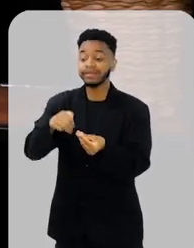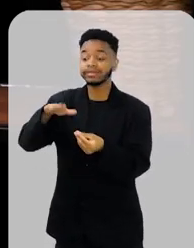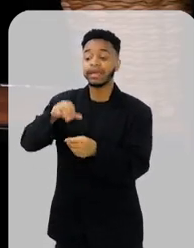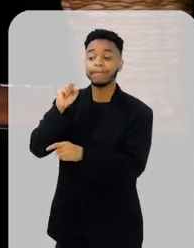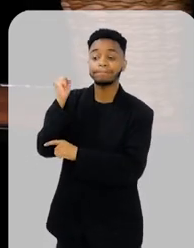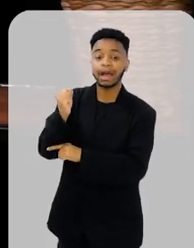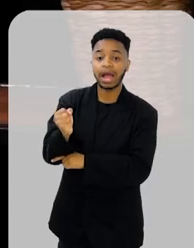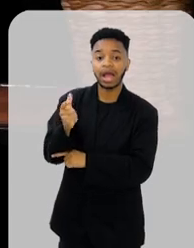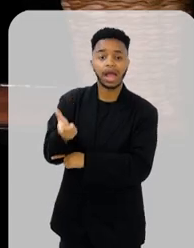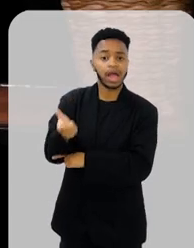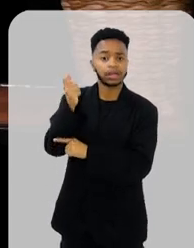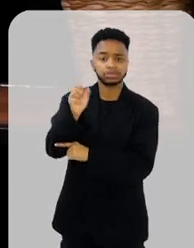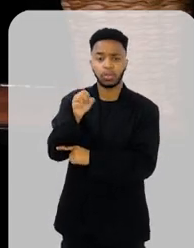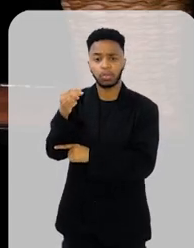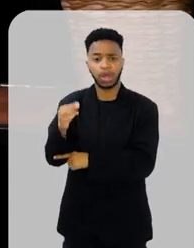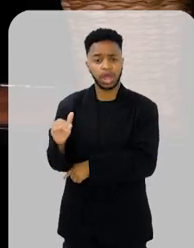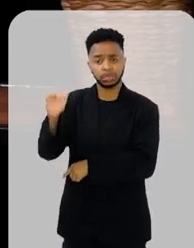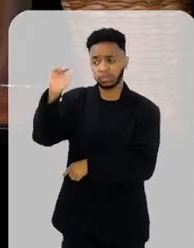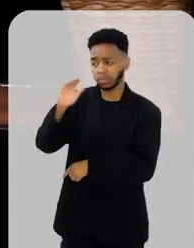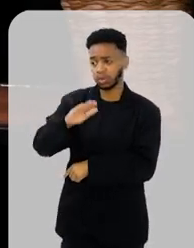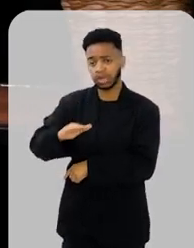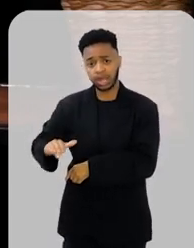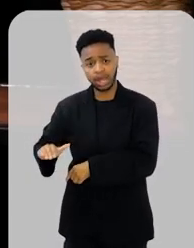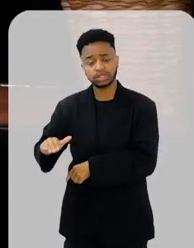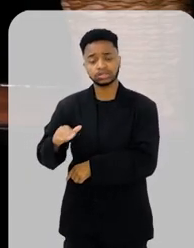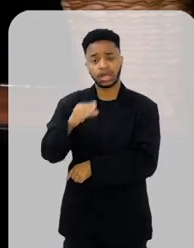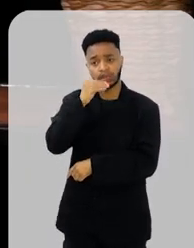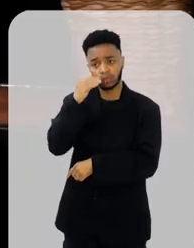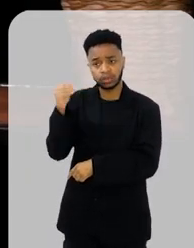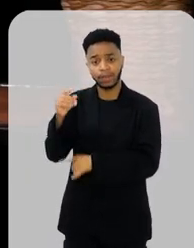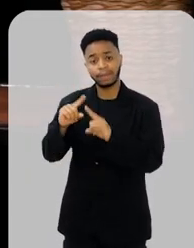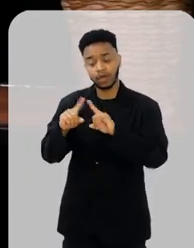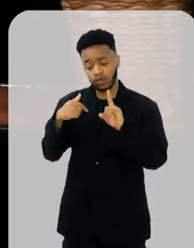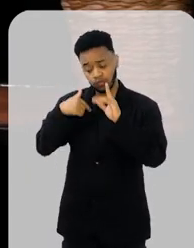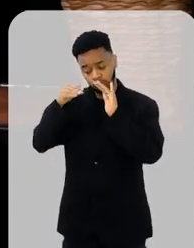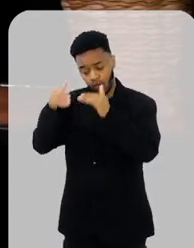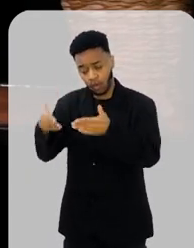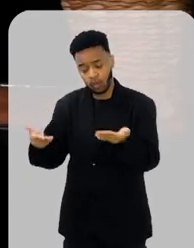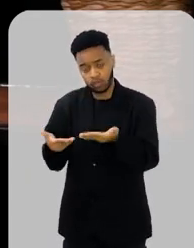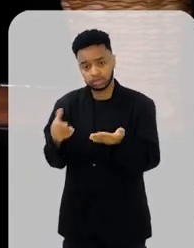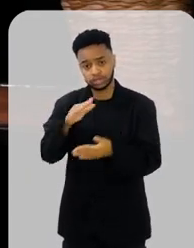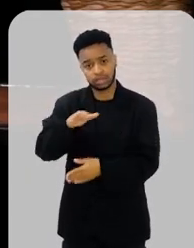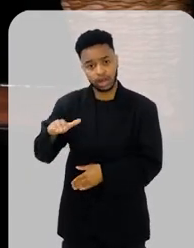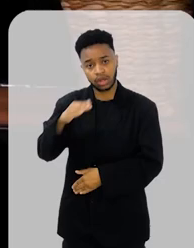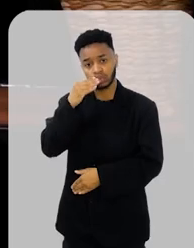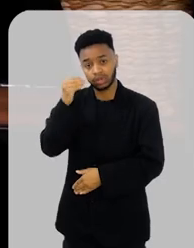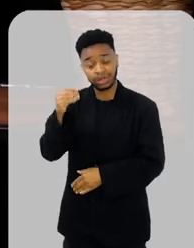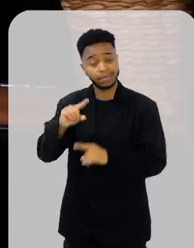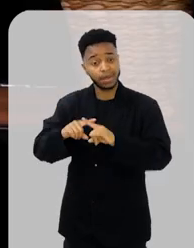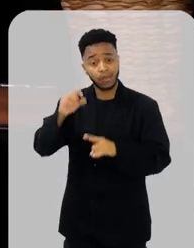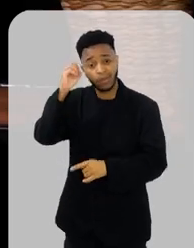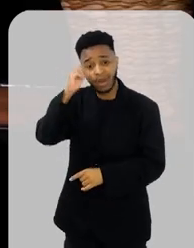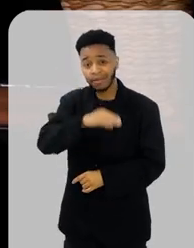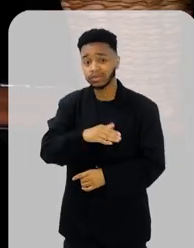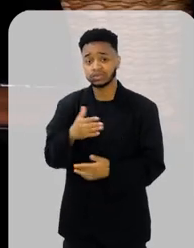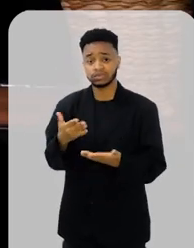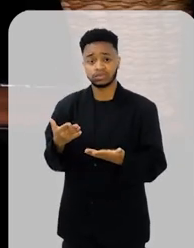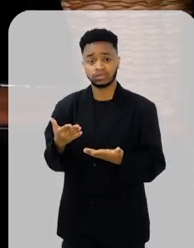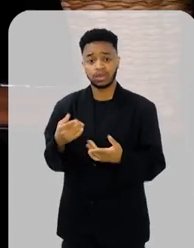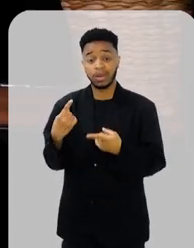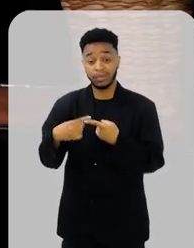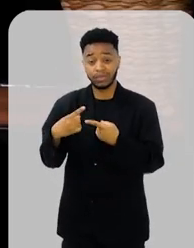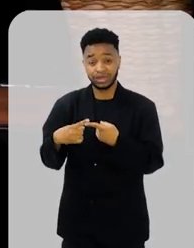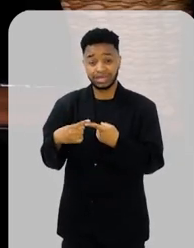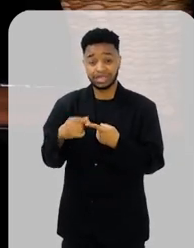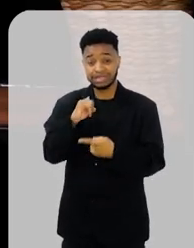de quem mata, seja adulto, seja criança, adolescente, mas eu vou falar mais de criança e adolescente, é um verdadeiro